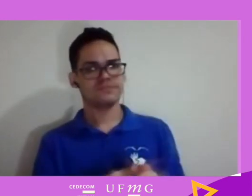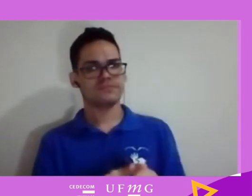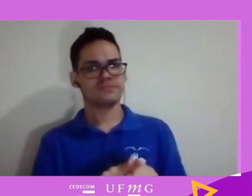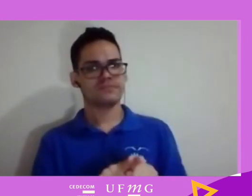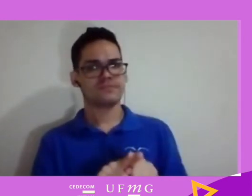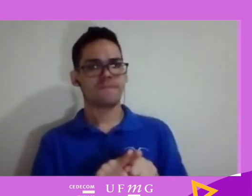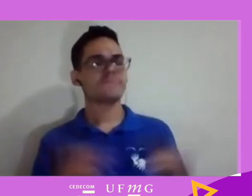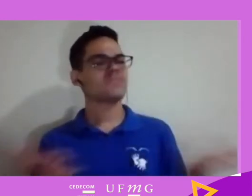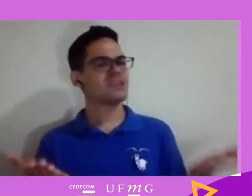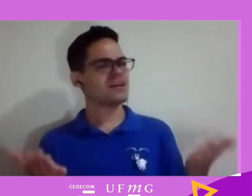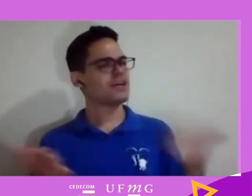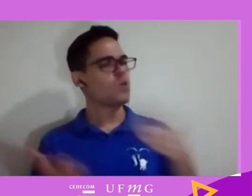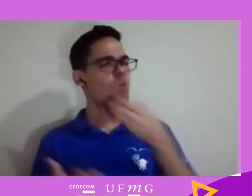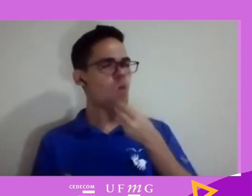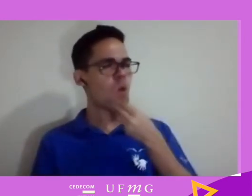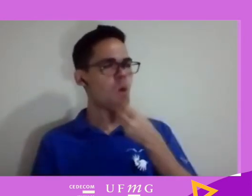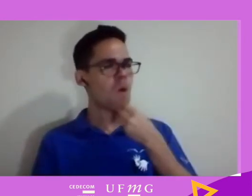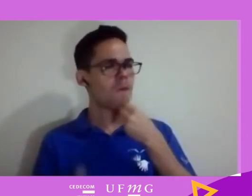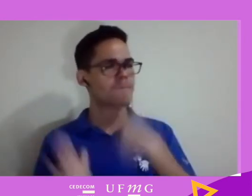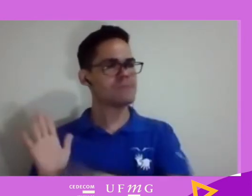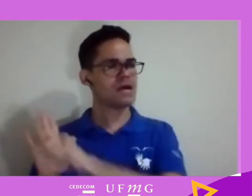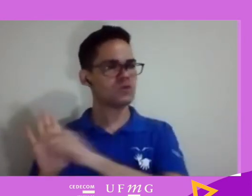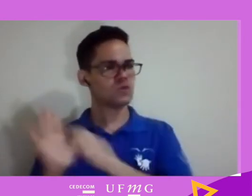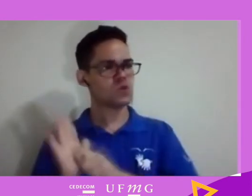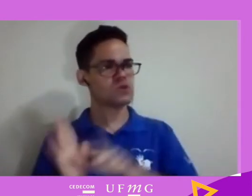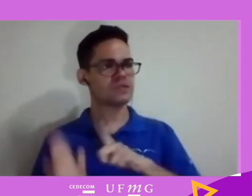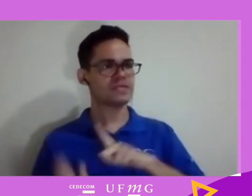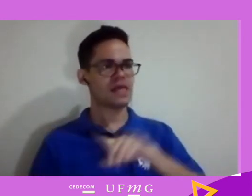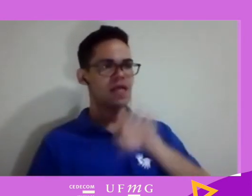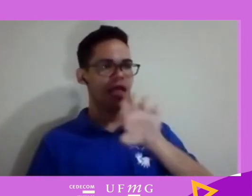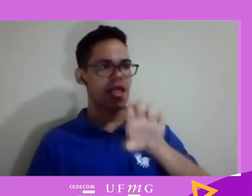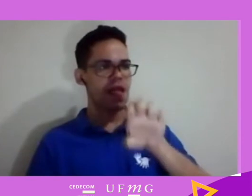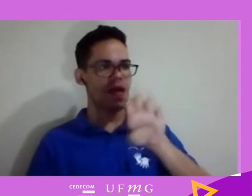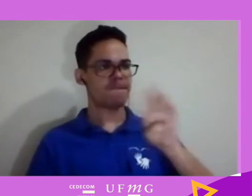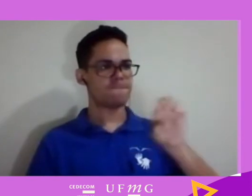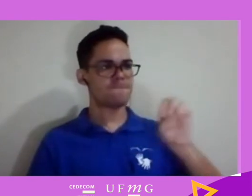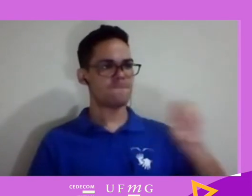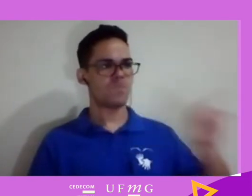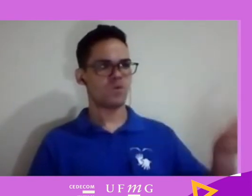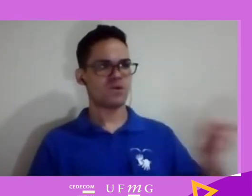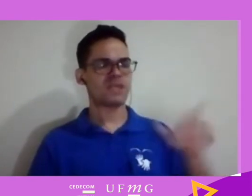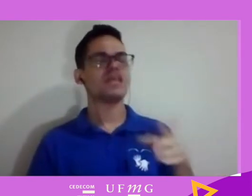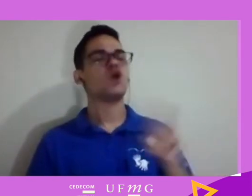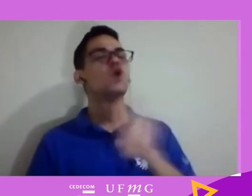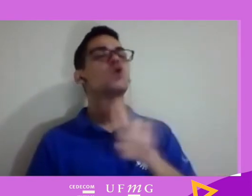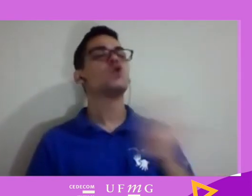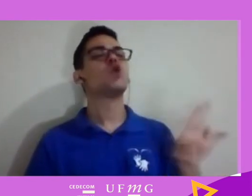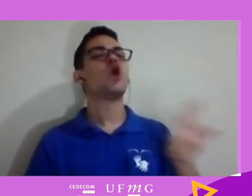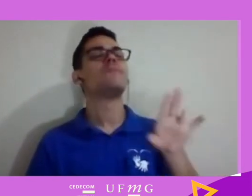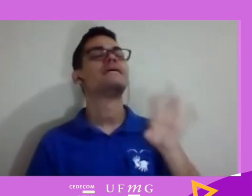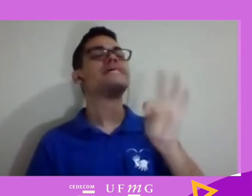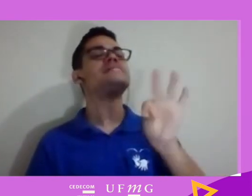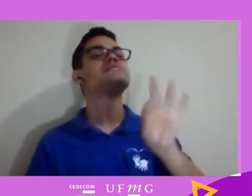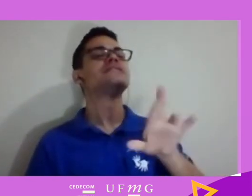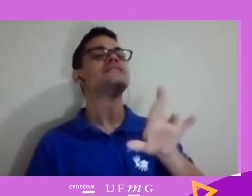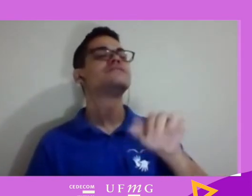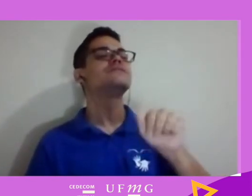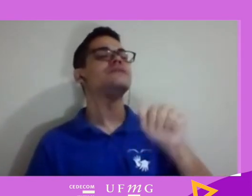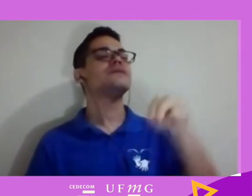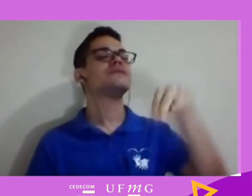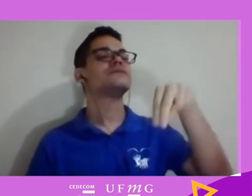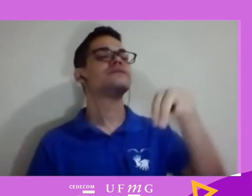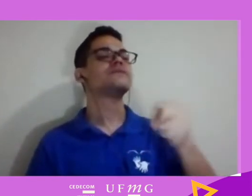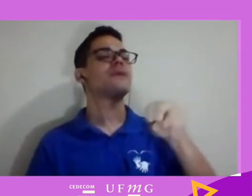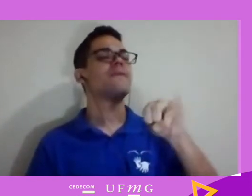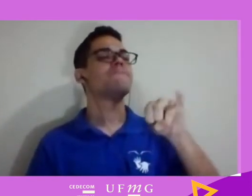Ele tem um e-book. É só procurar Transmedia Literacy no Google. E é um projeto que ele desenvolveu quando eu estava